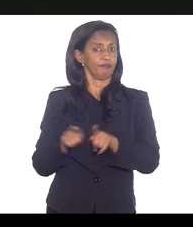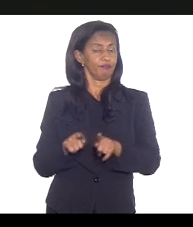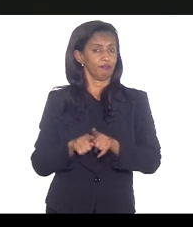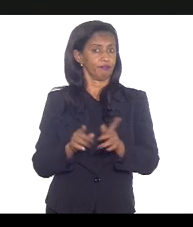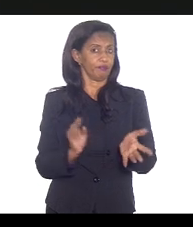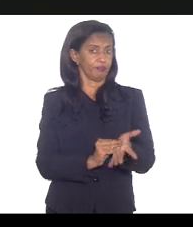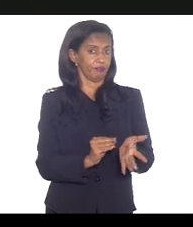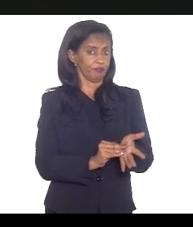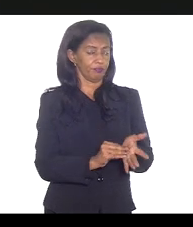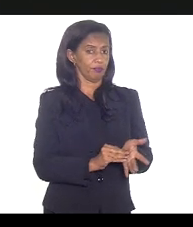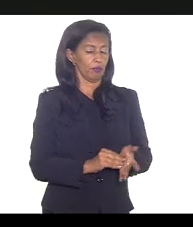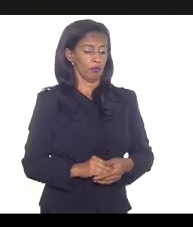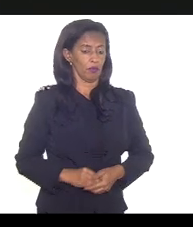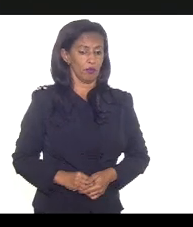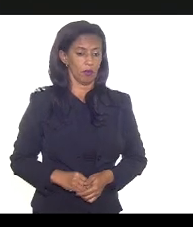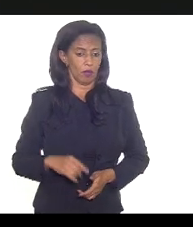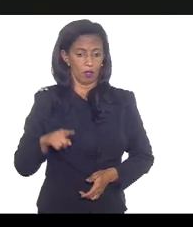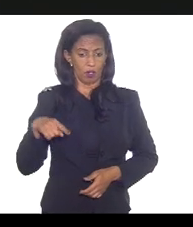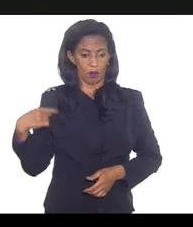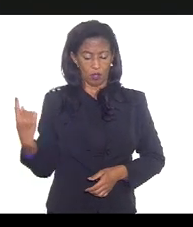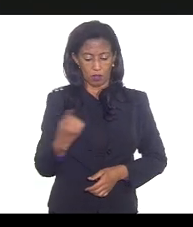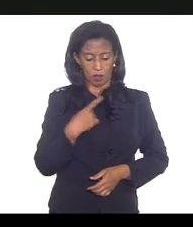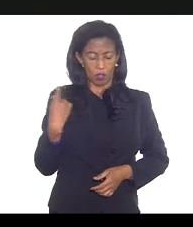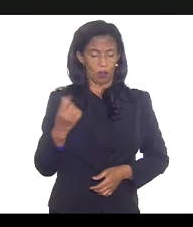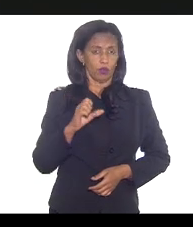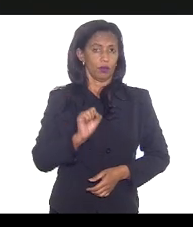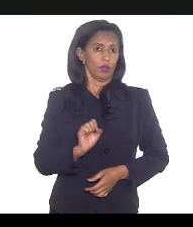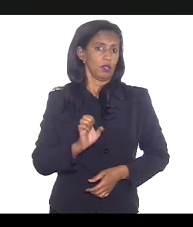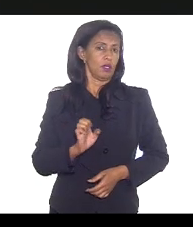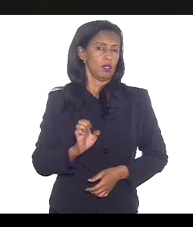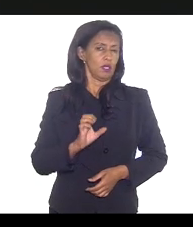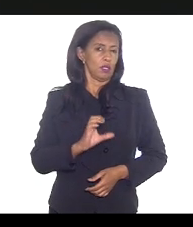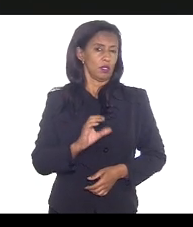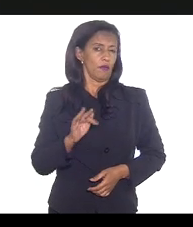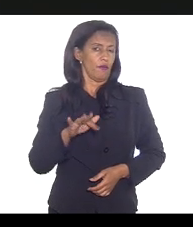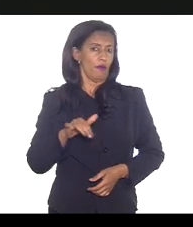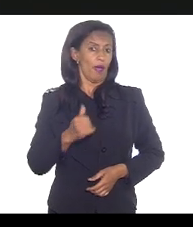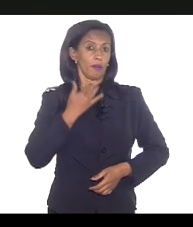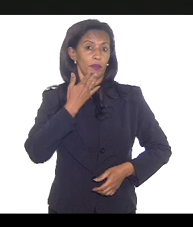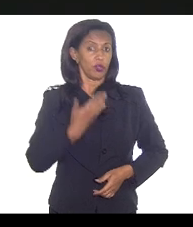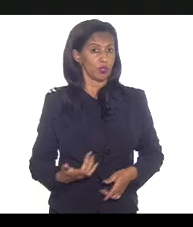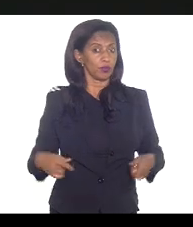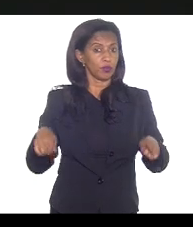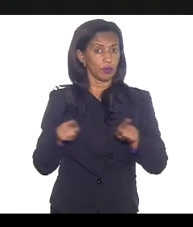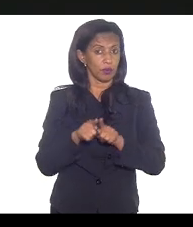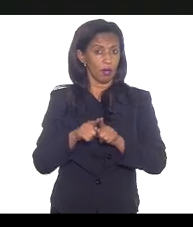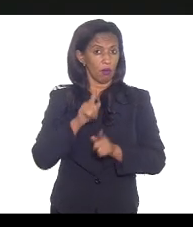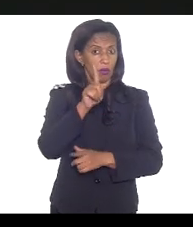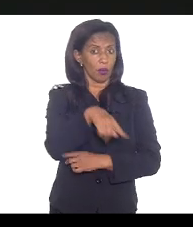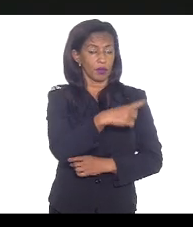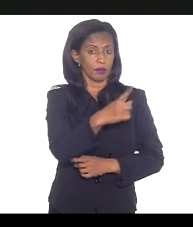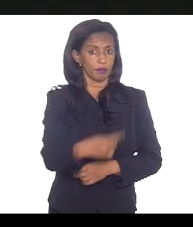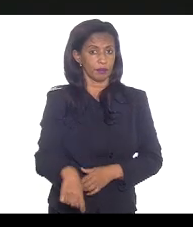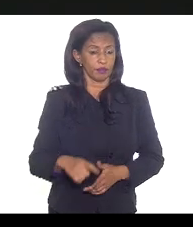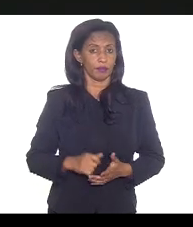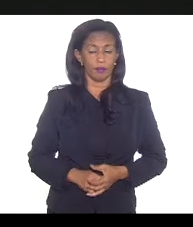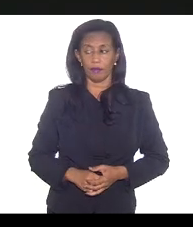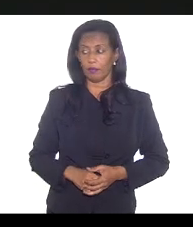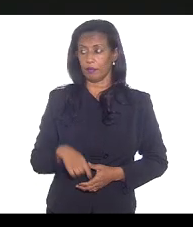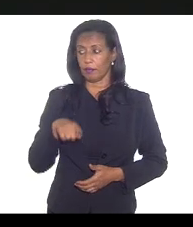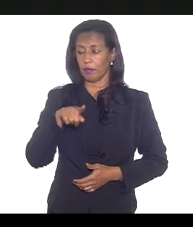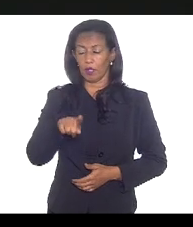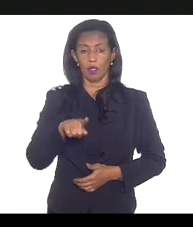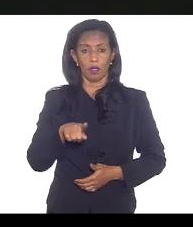isso. Nós, o coletivo CEPAR, nós estamos pedindo a suspensão